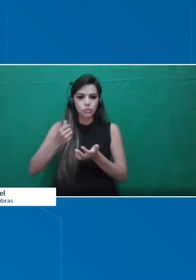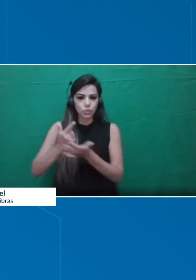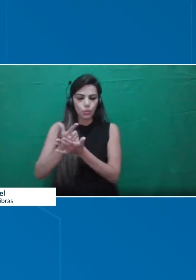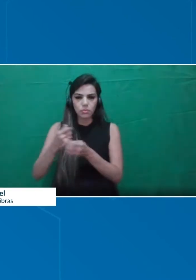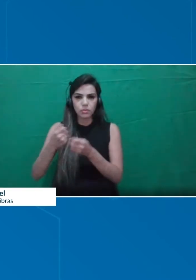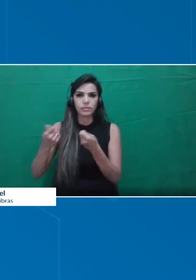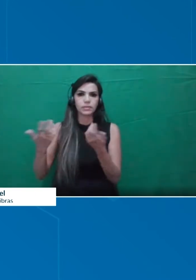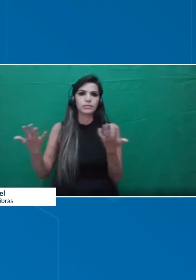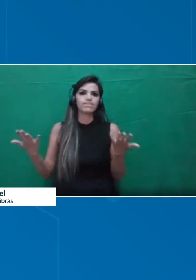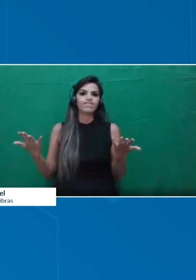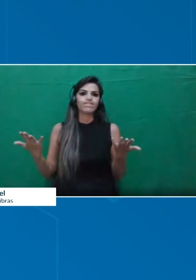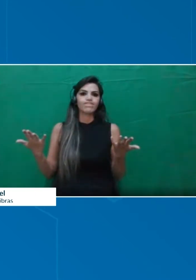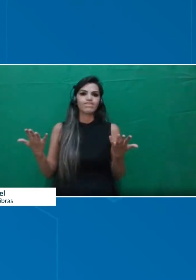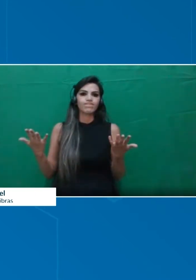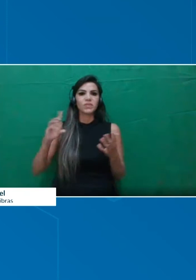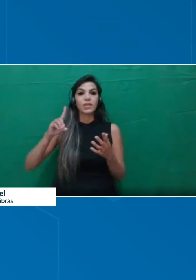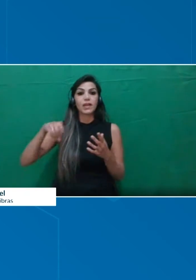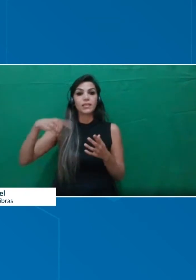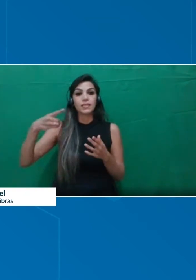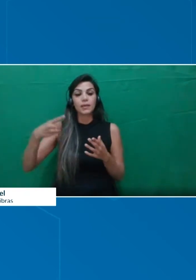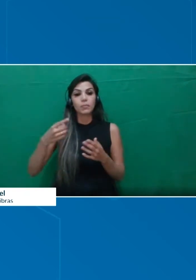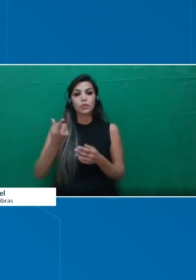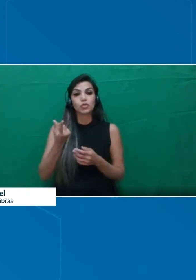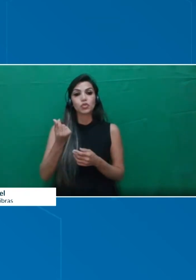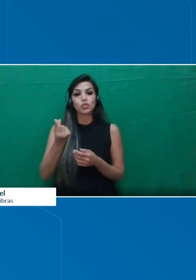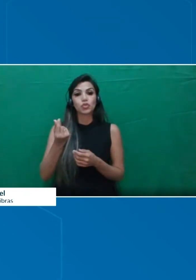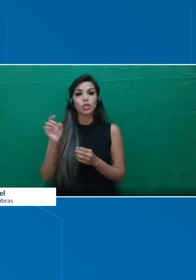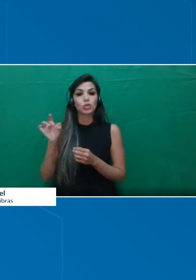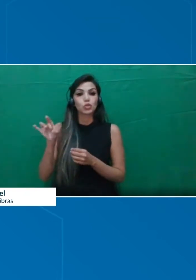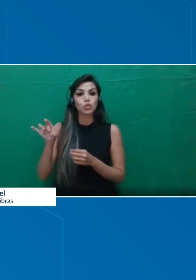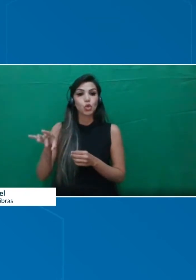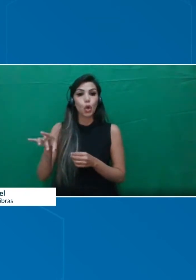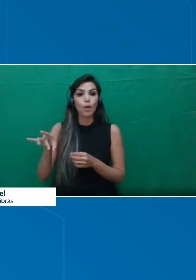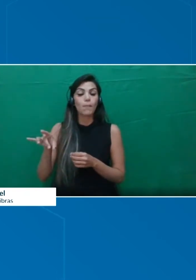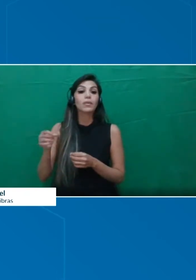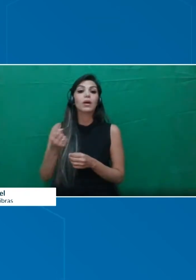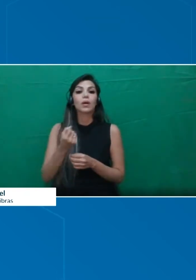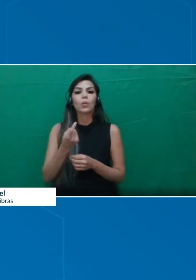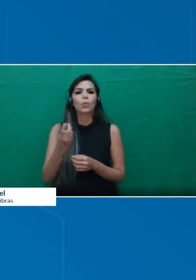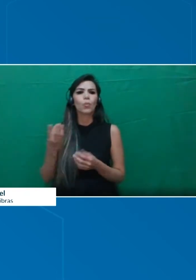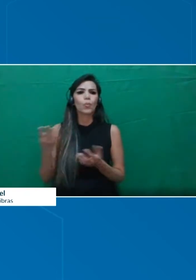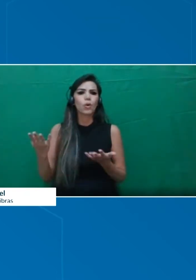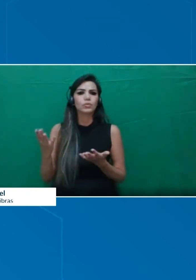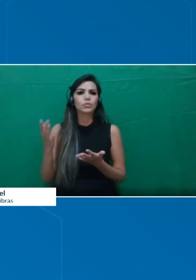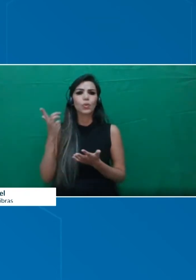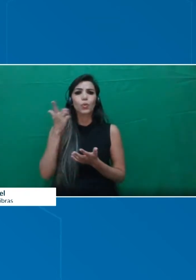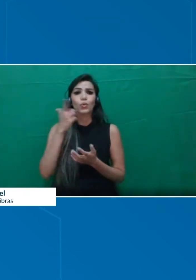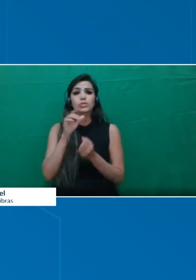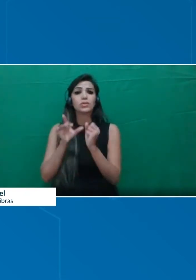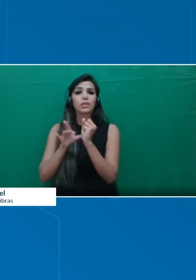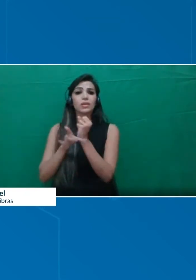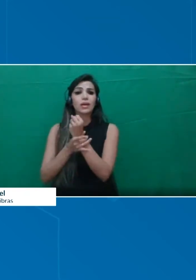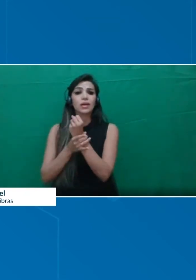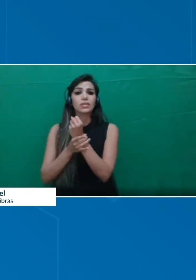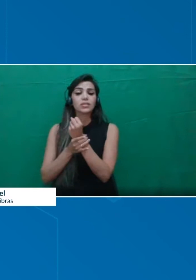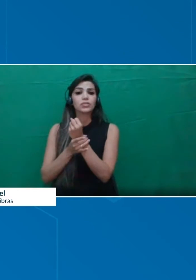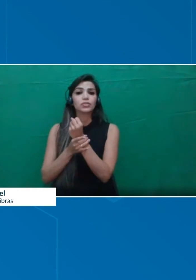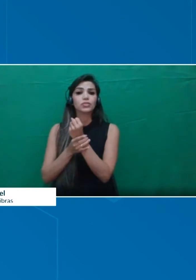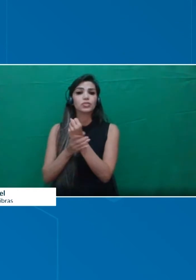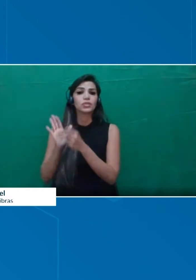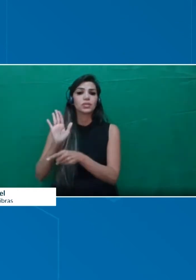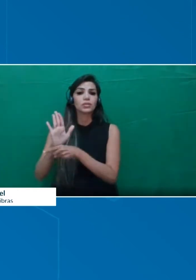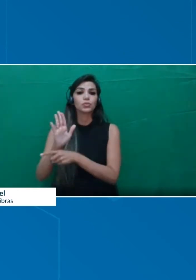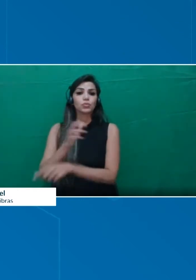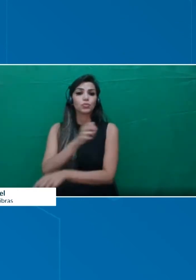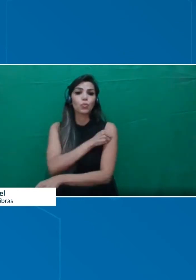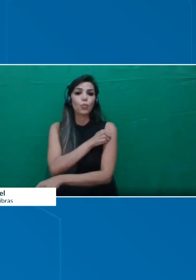é o saldo, né, ou a disponibilidade para essa família garantir um filho na universidade, né? Isso vai